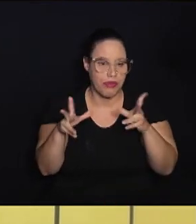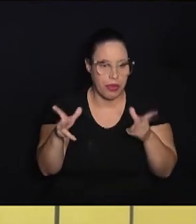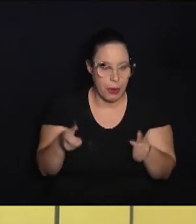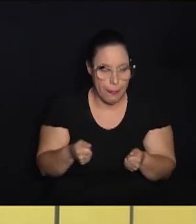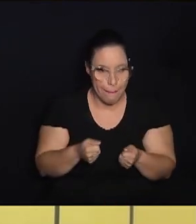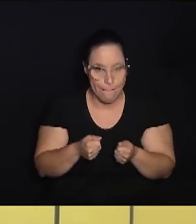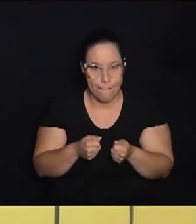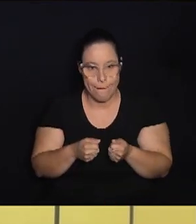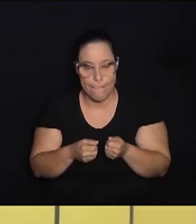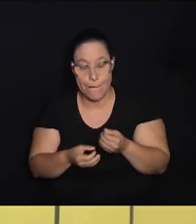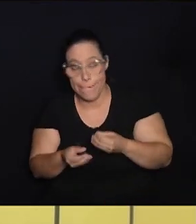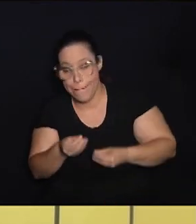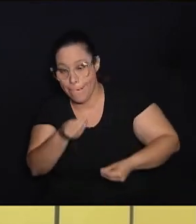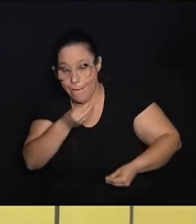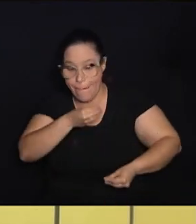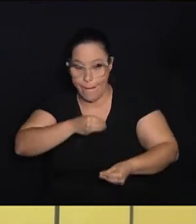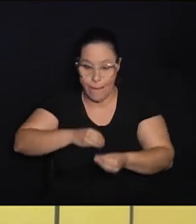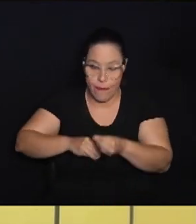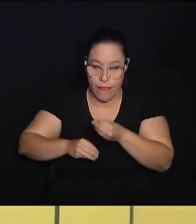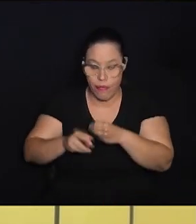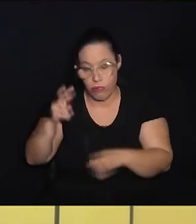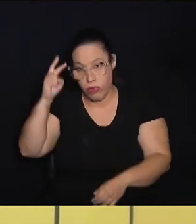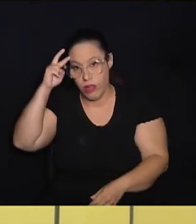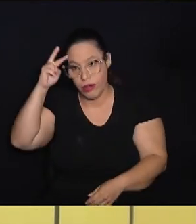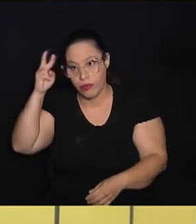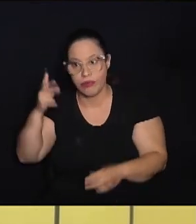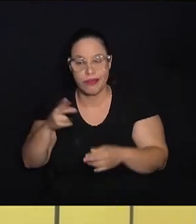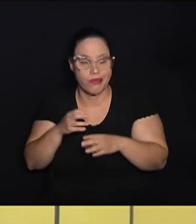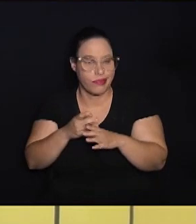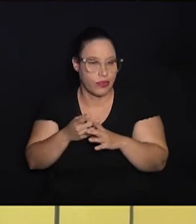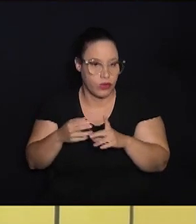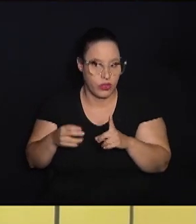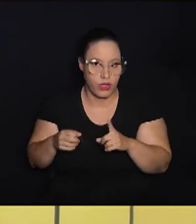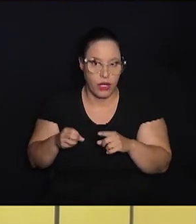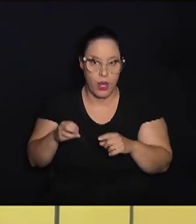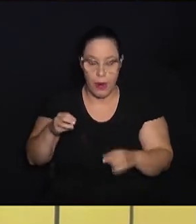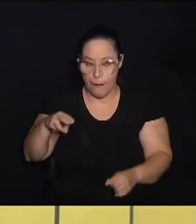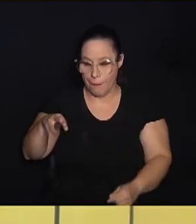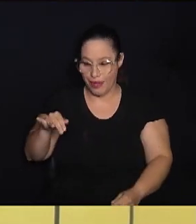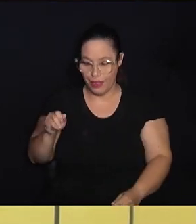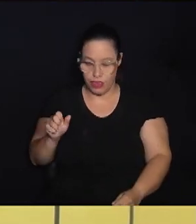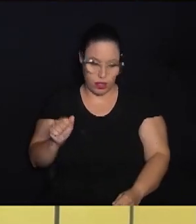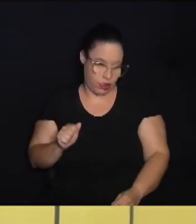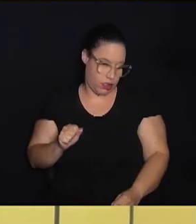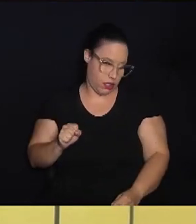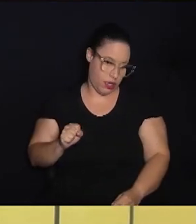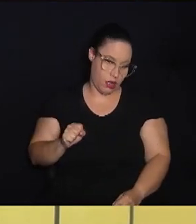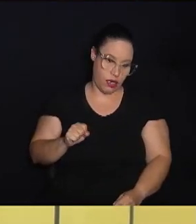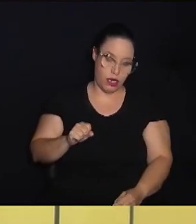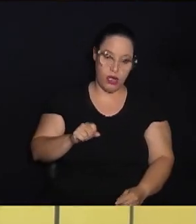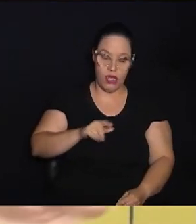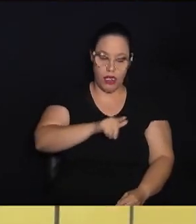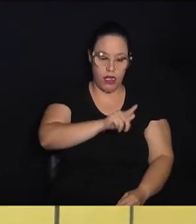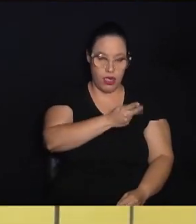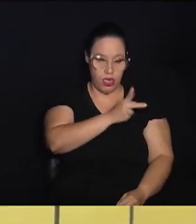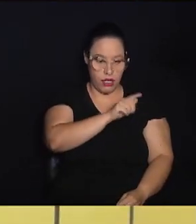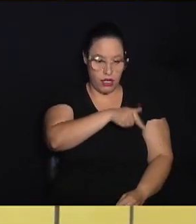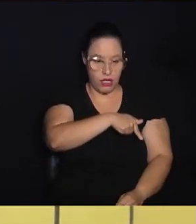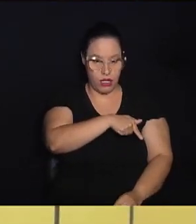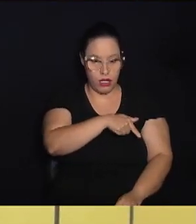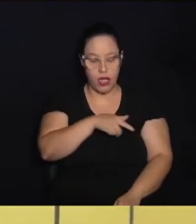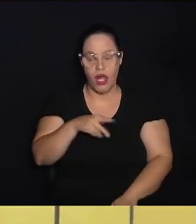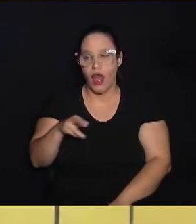envolventes na história tem várias características diferentes mas mangá e o quadrinho ocidental também todos eles têm gênero terror